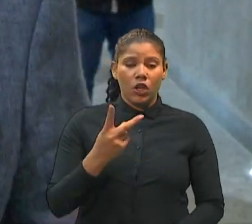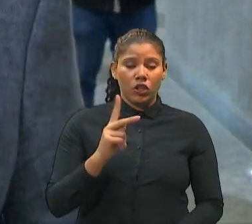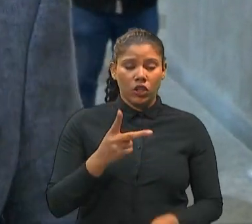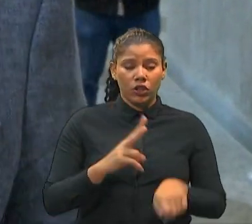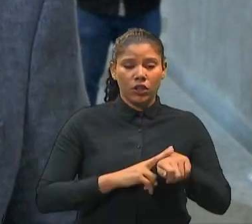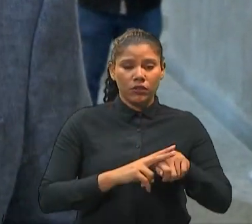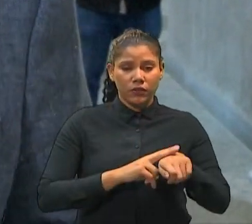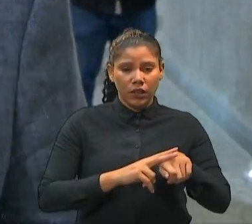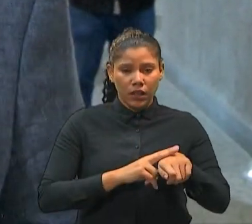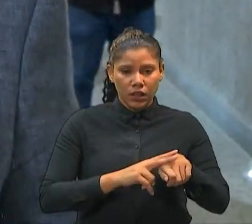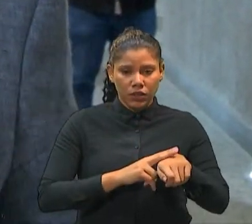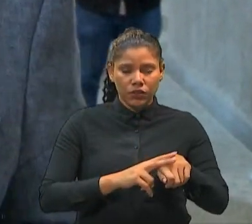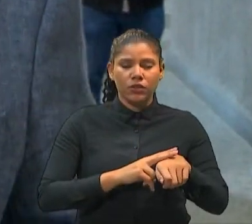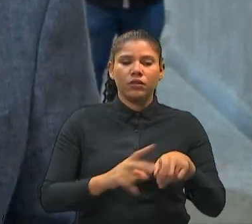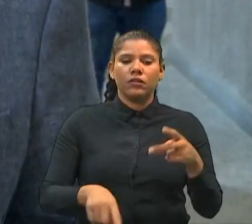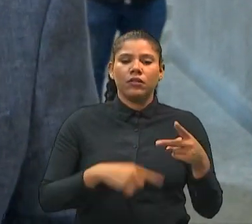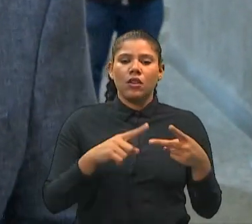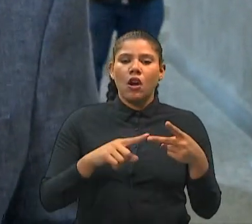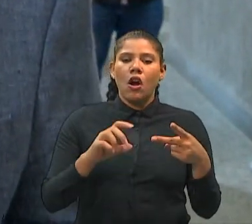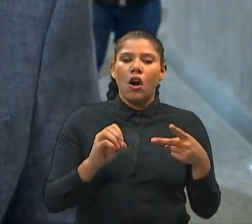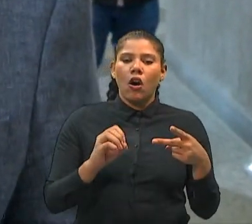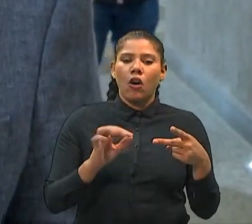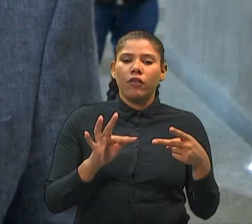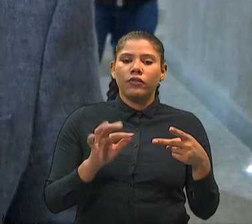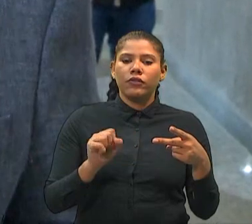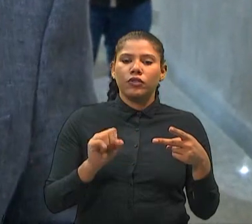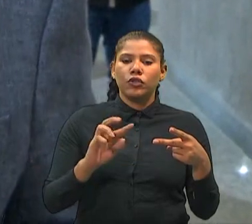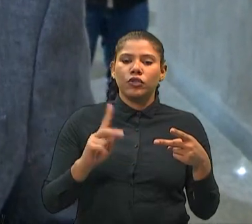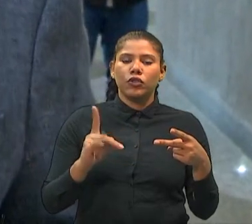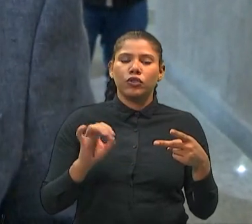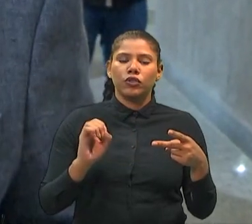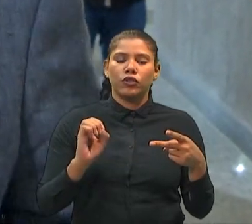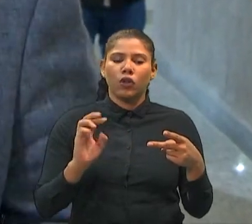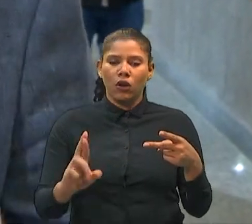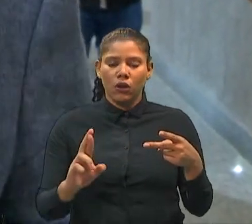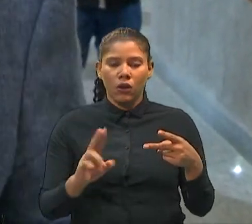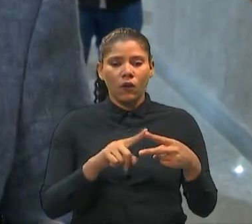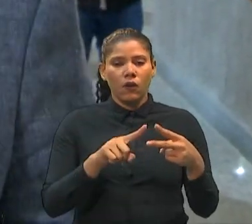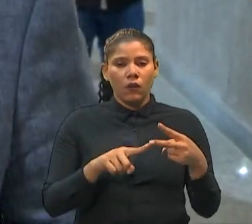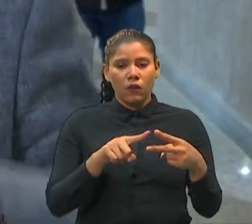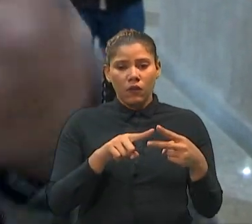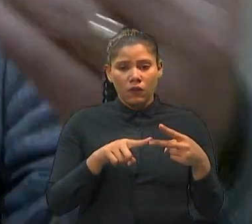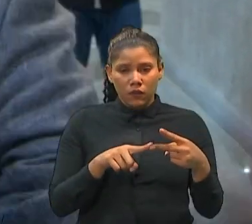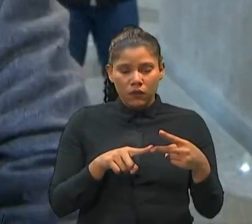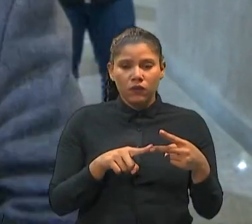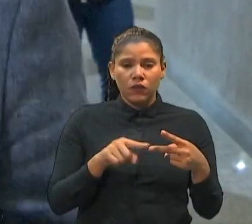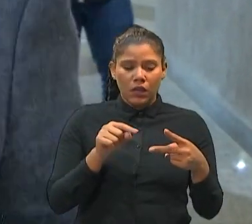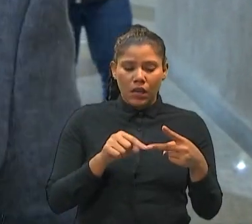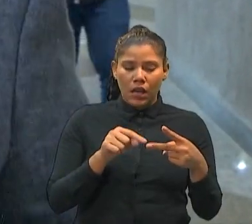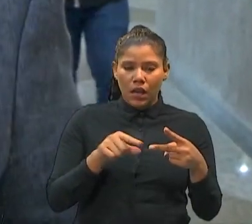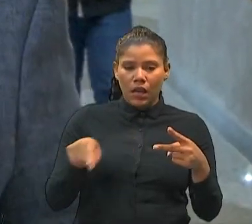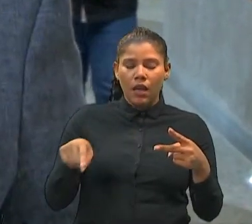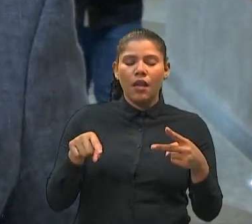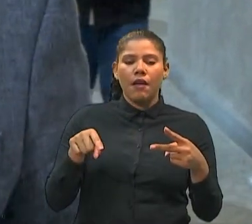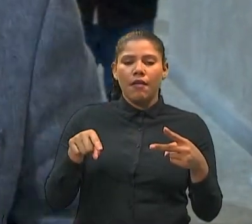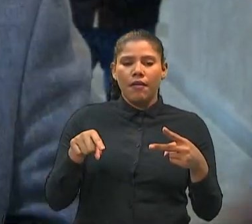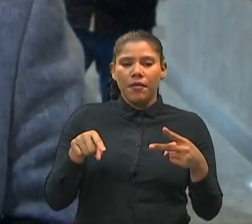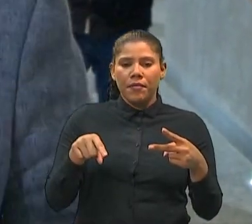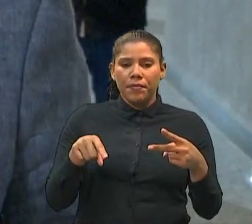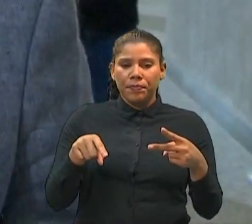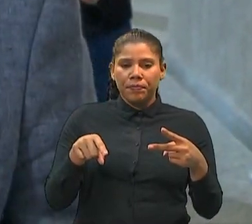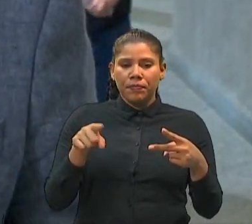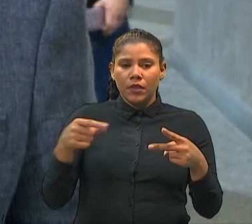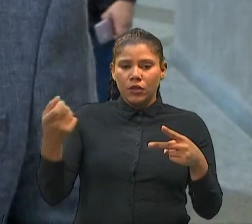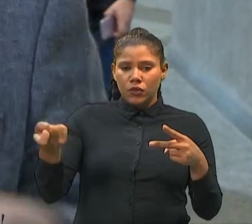hidrogênio verde né A questão da eólica onshore em terra né a a solar